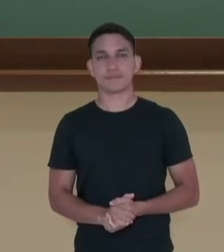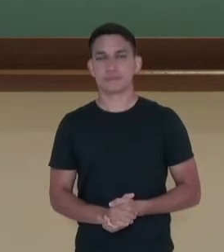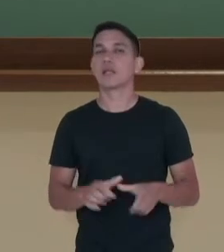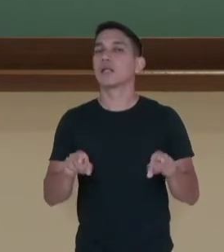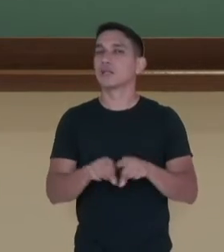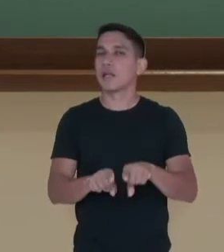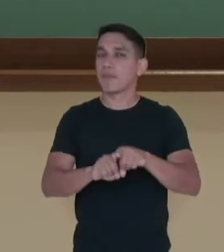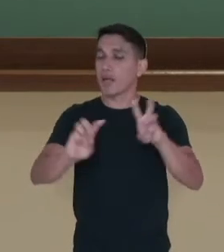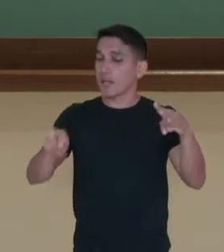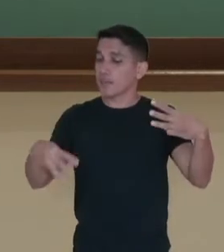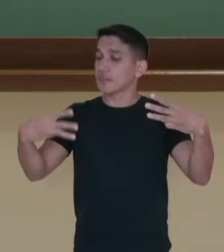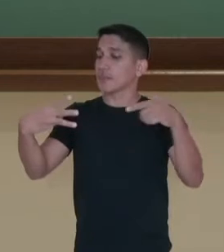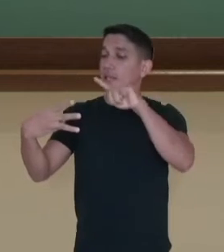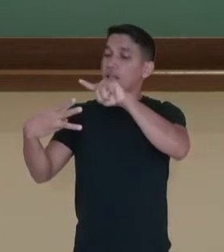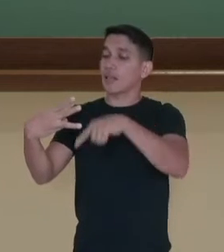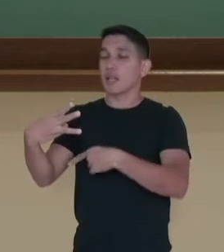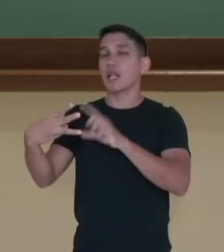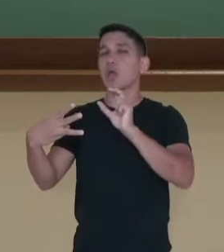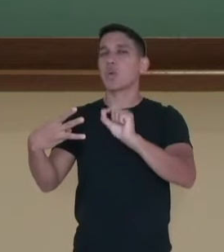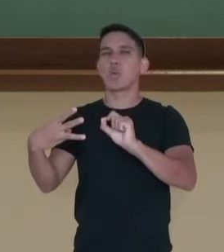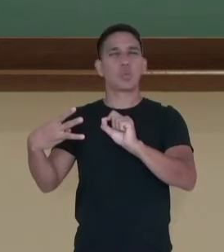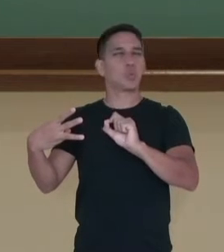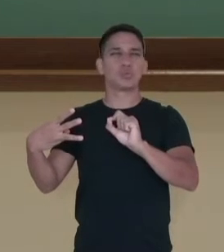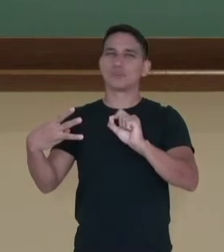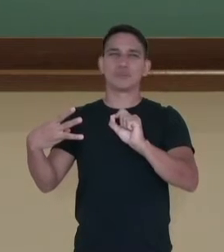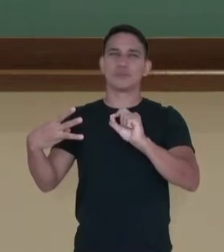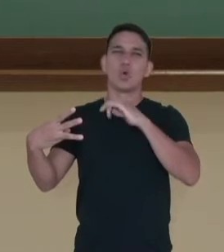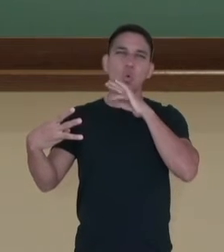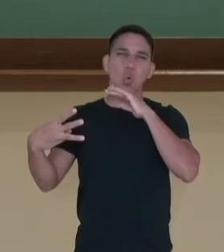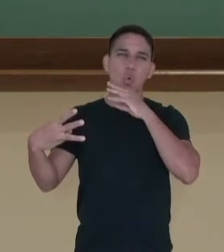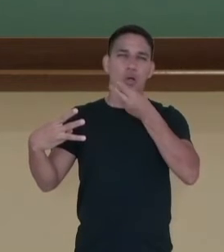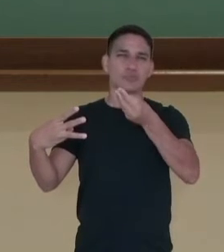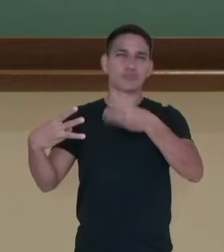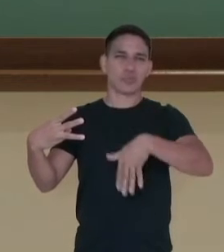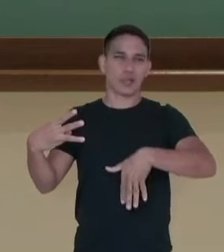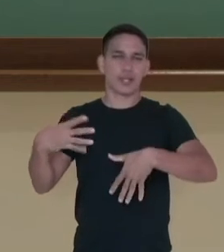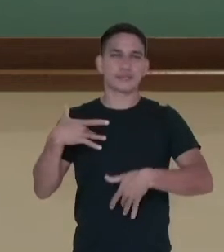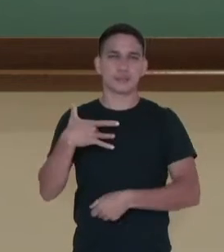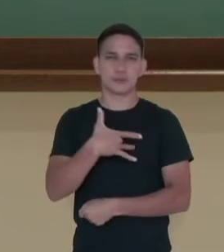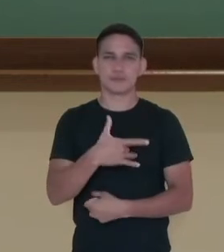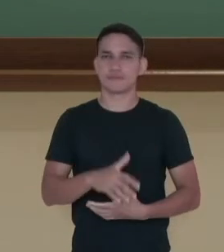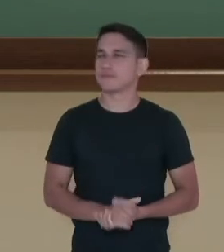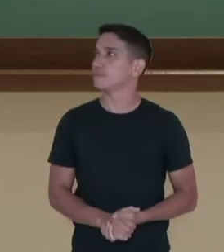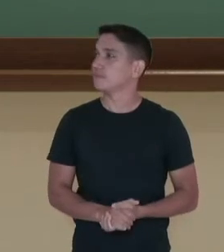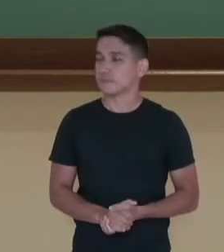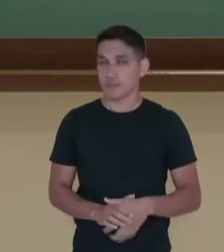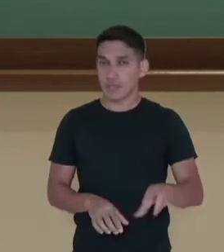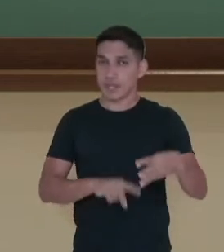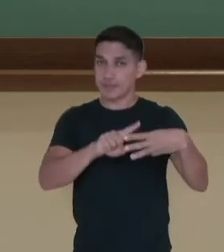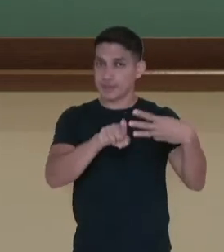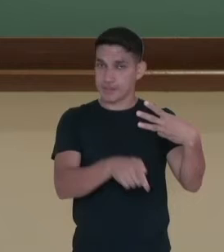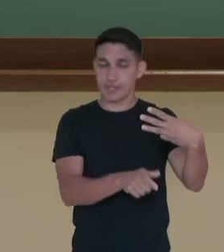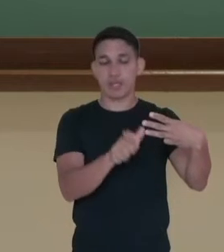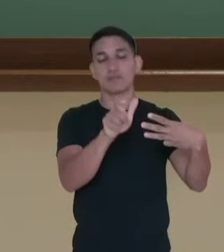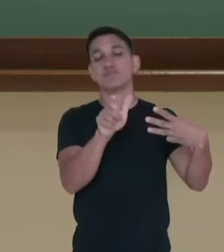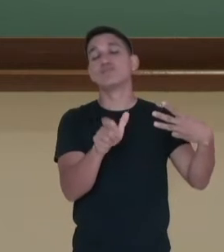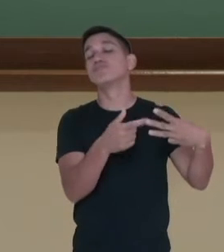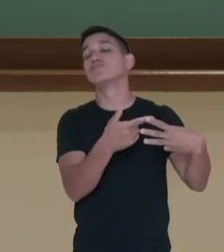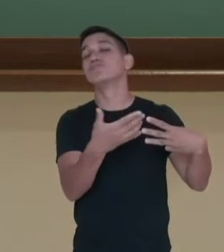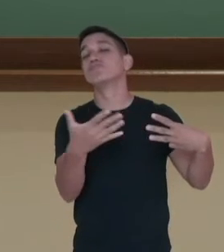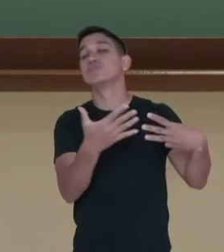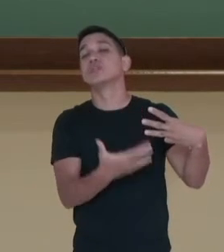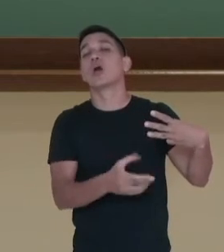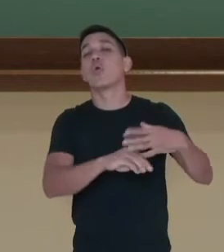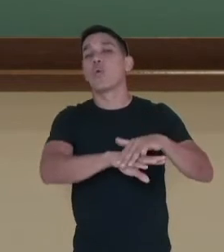que indicam hábitos insalubres, tá? Então, aqui, ó, 3 hábitos saudáveis, né?